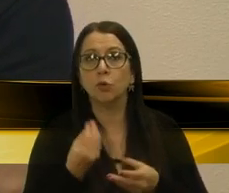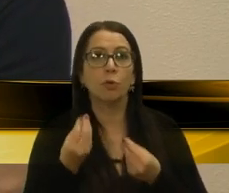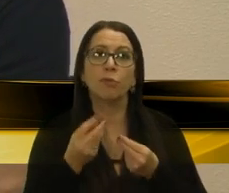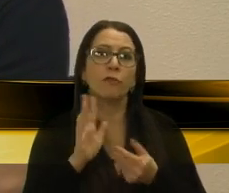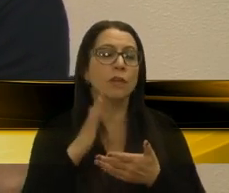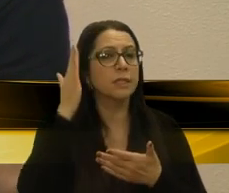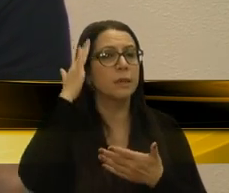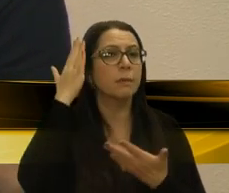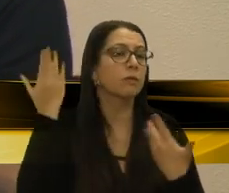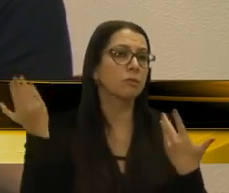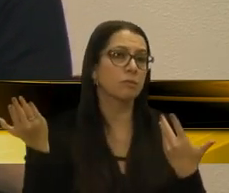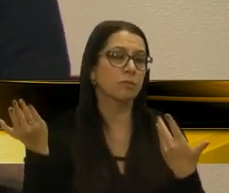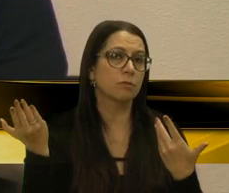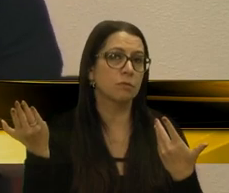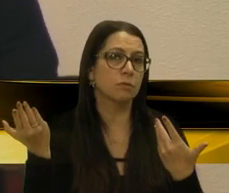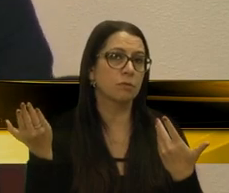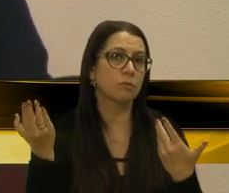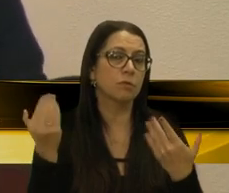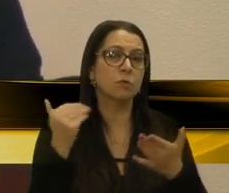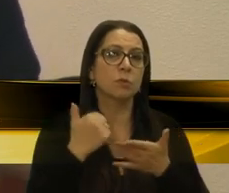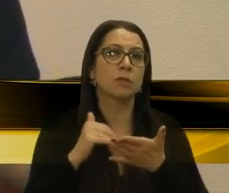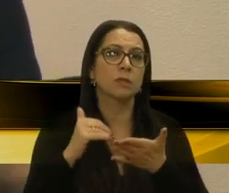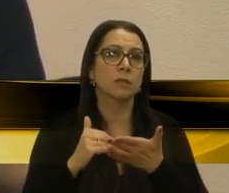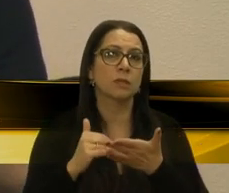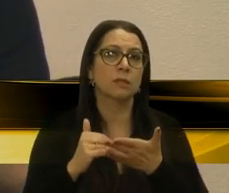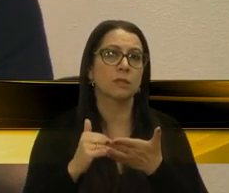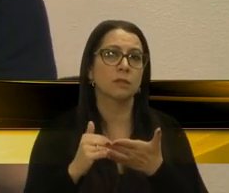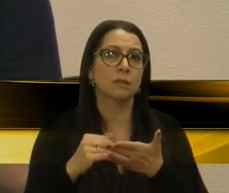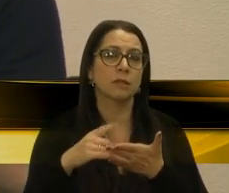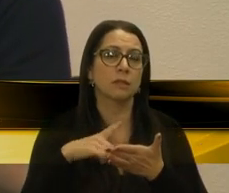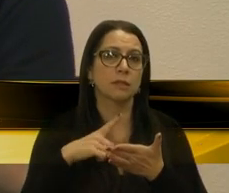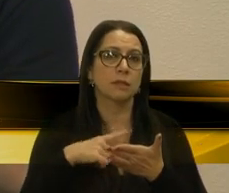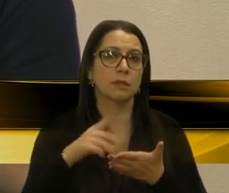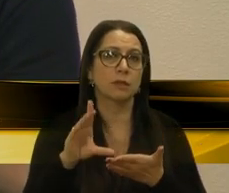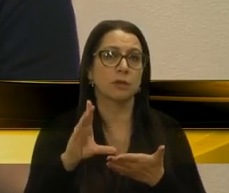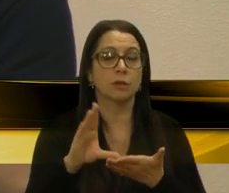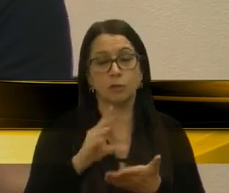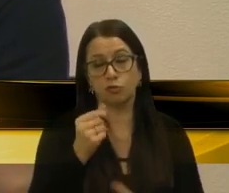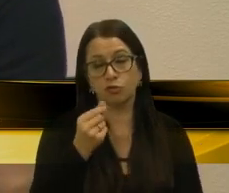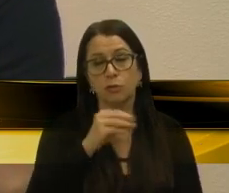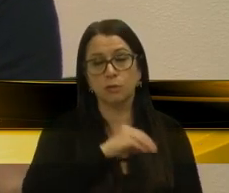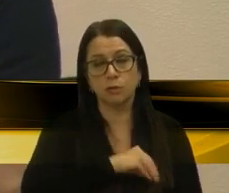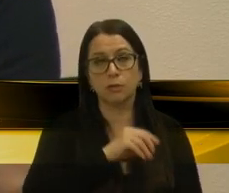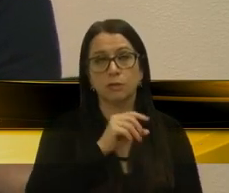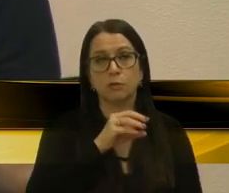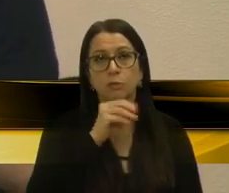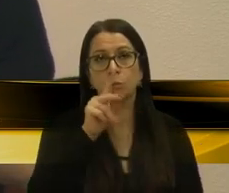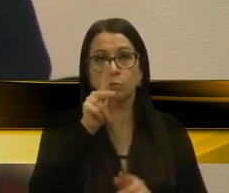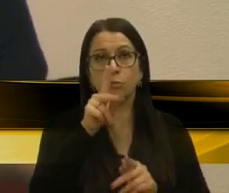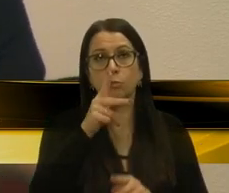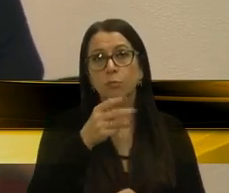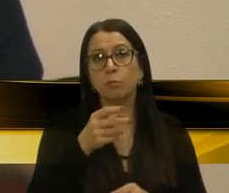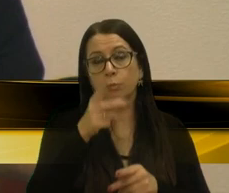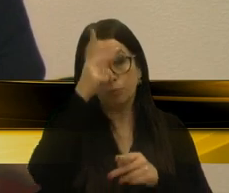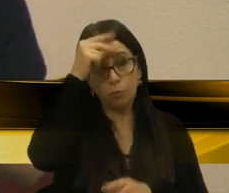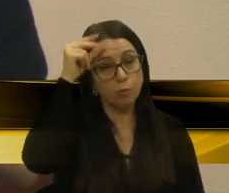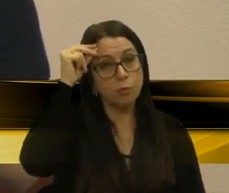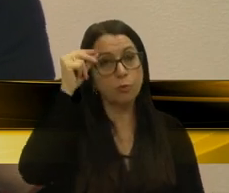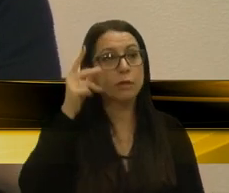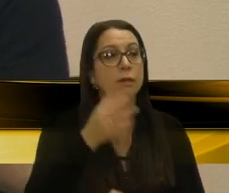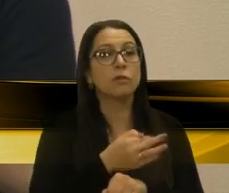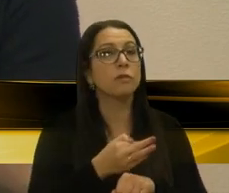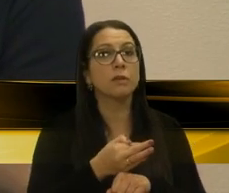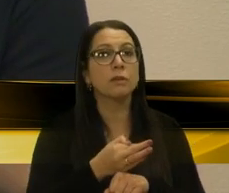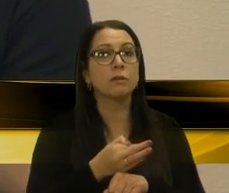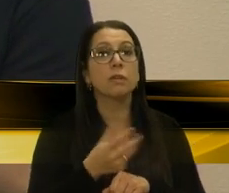fica sabendo quando um secretário que recebe recurso público e um bom salário está de férias?